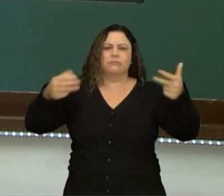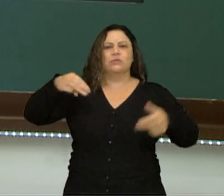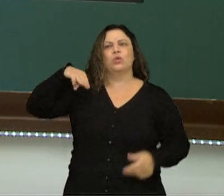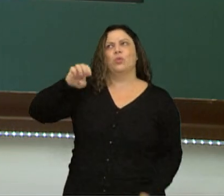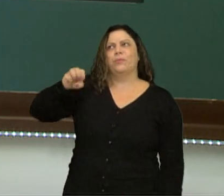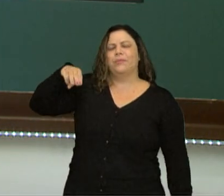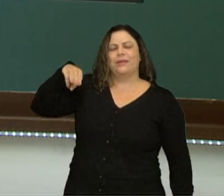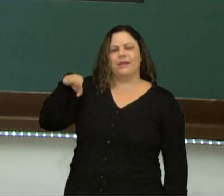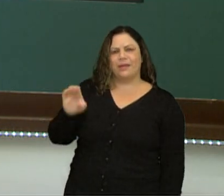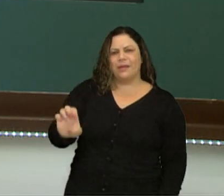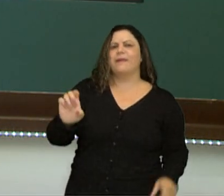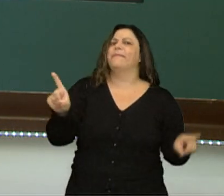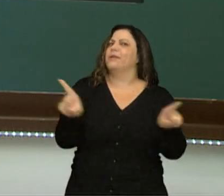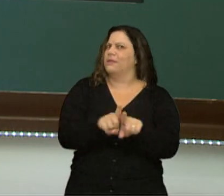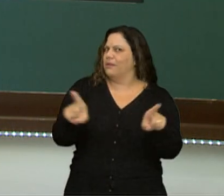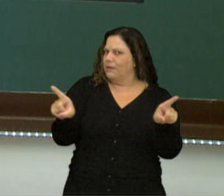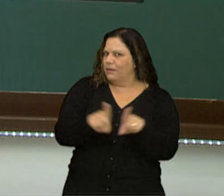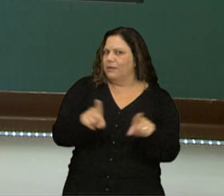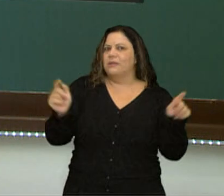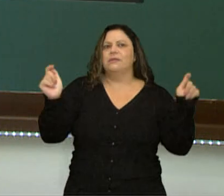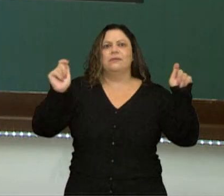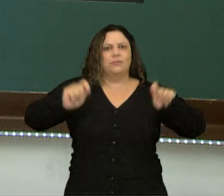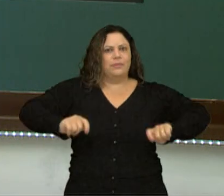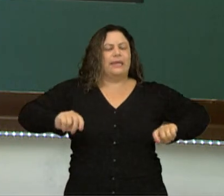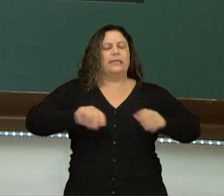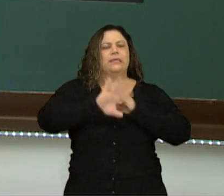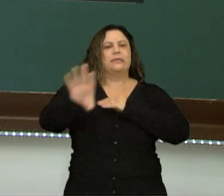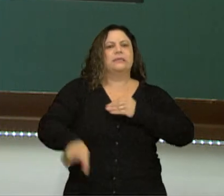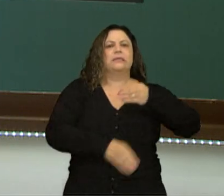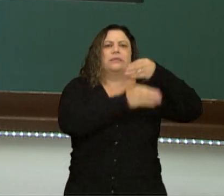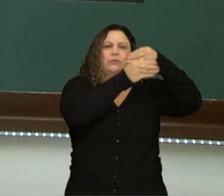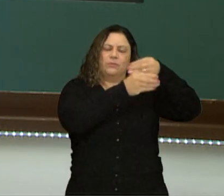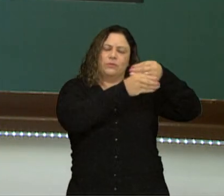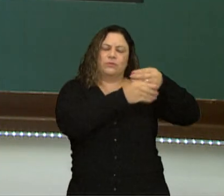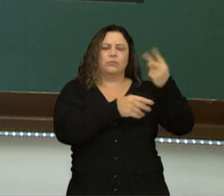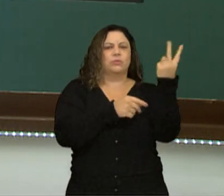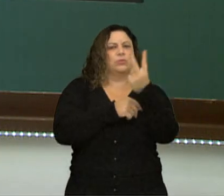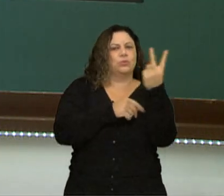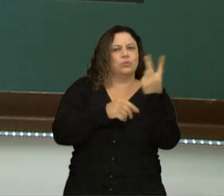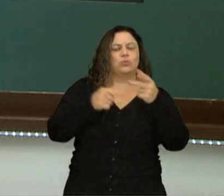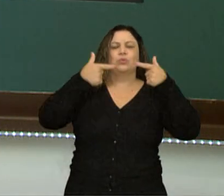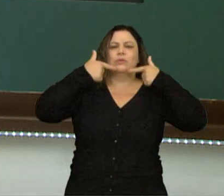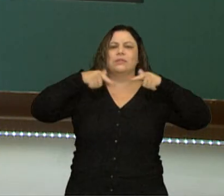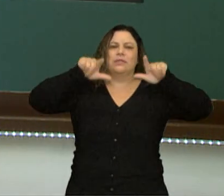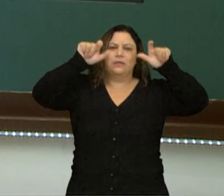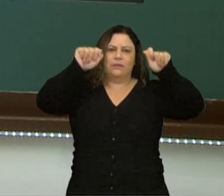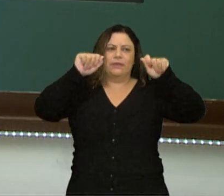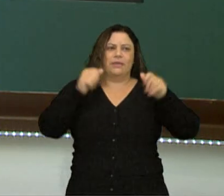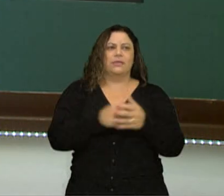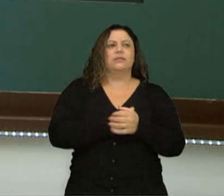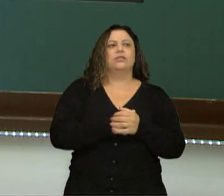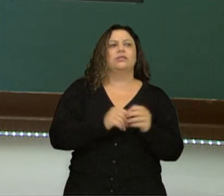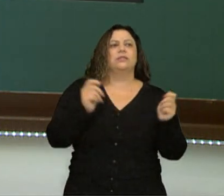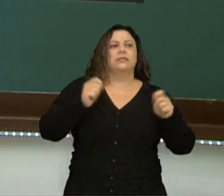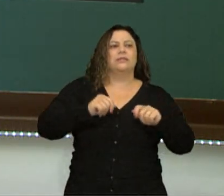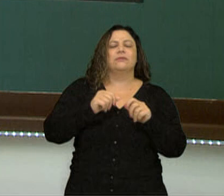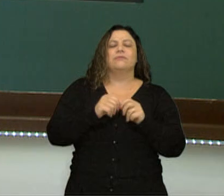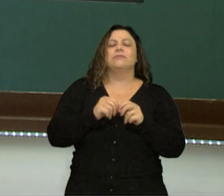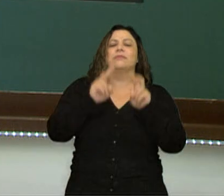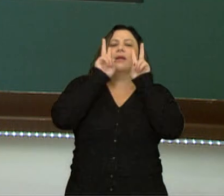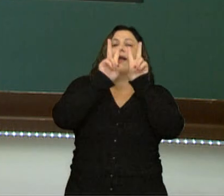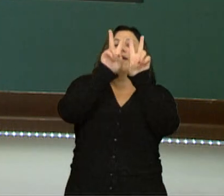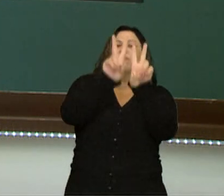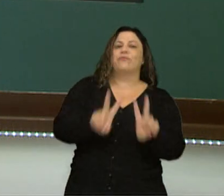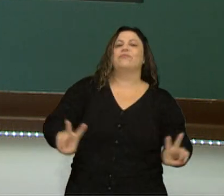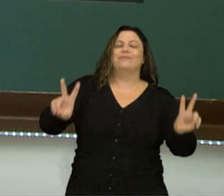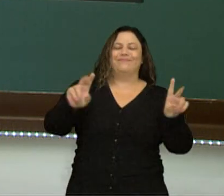meme, o meme também. Ele é composto normalmente pelas 2 linguagens, né? Tanto a verbal quanto